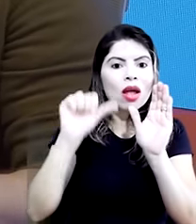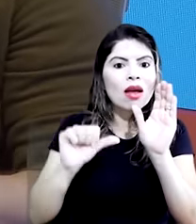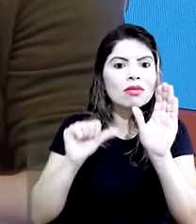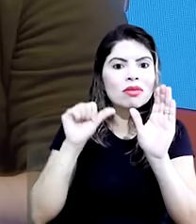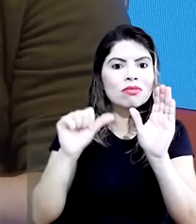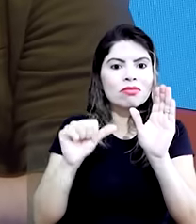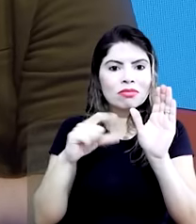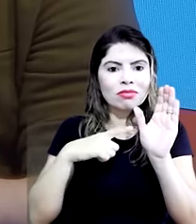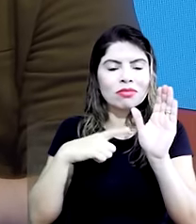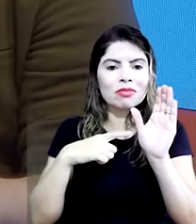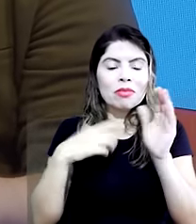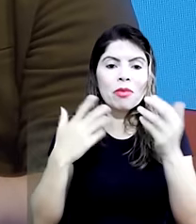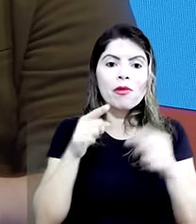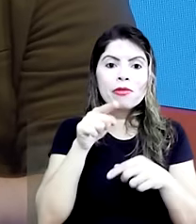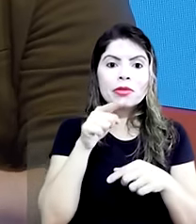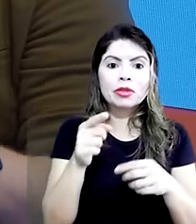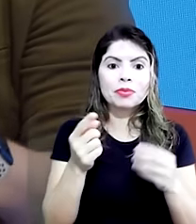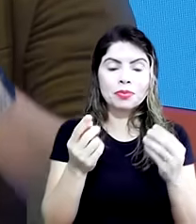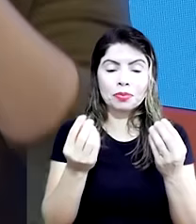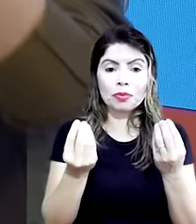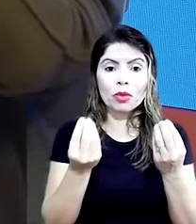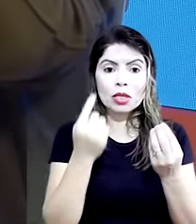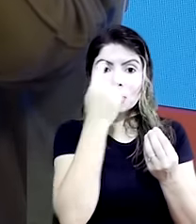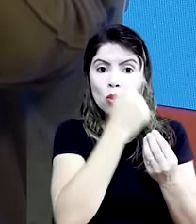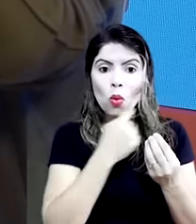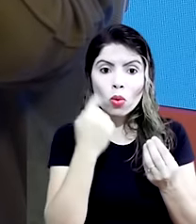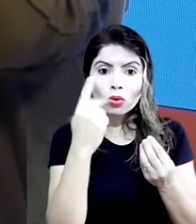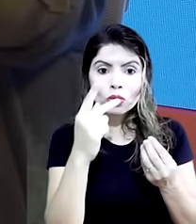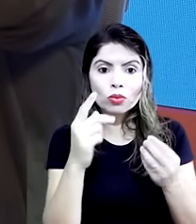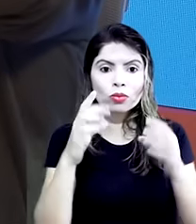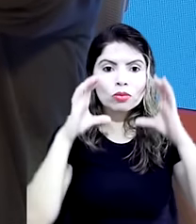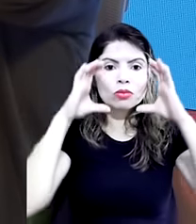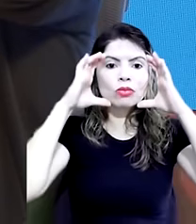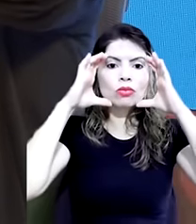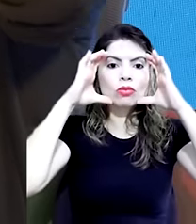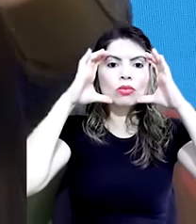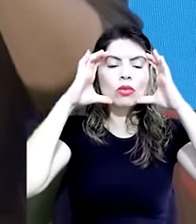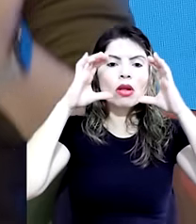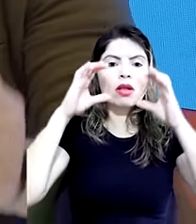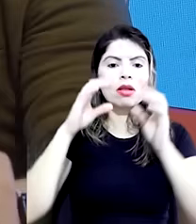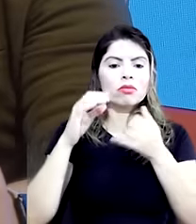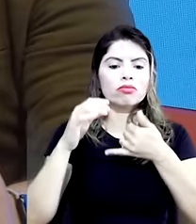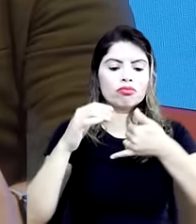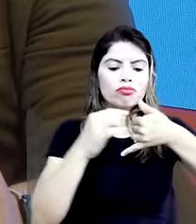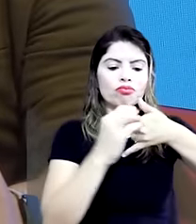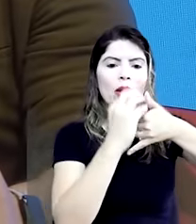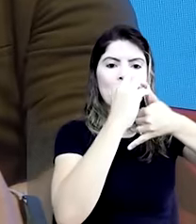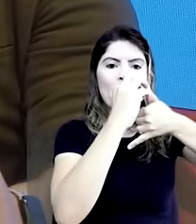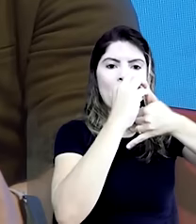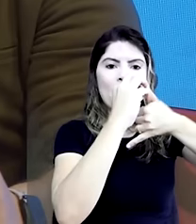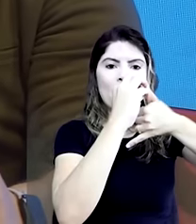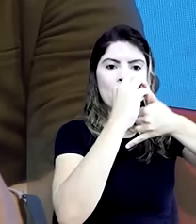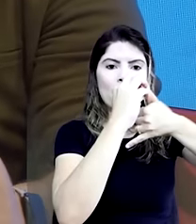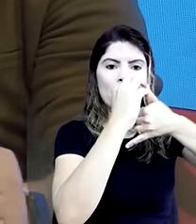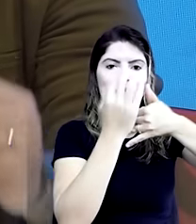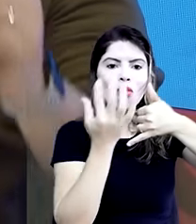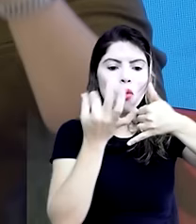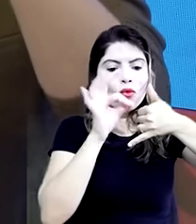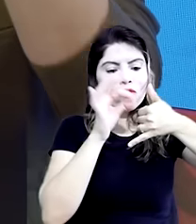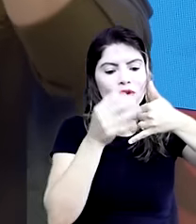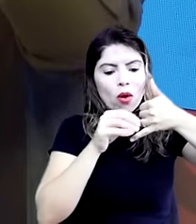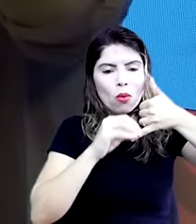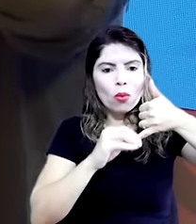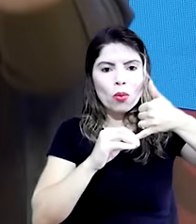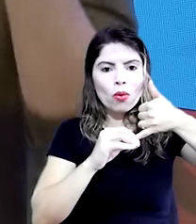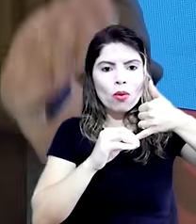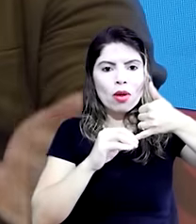alteração então se você coloca o seu rosto com a sua cabeça muito próxima do final da tela ele vai estender então a pessoa fica às vezes com